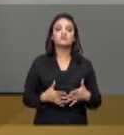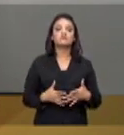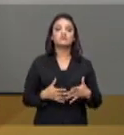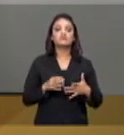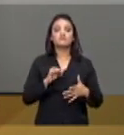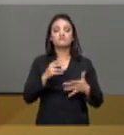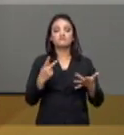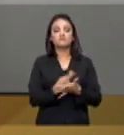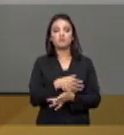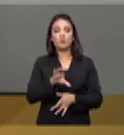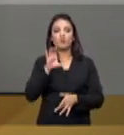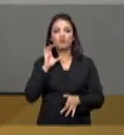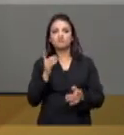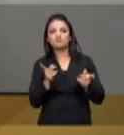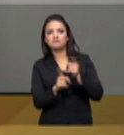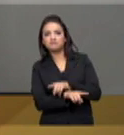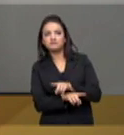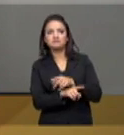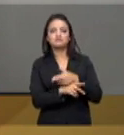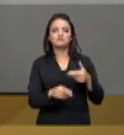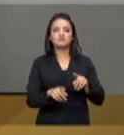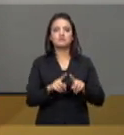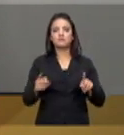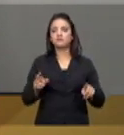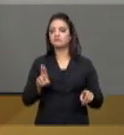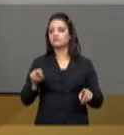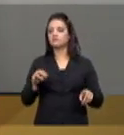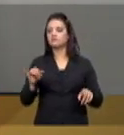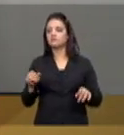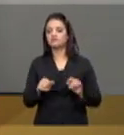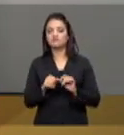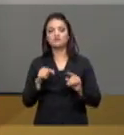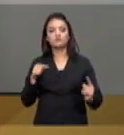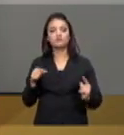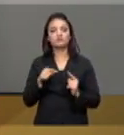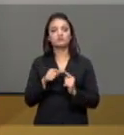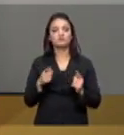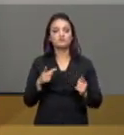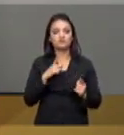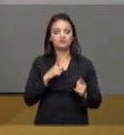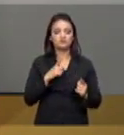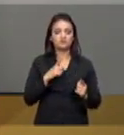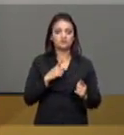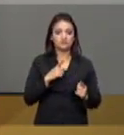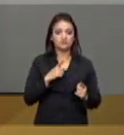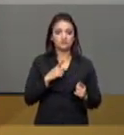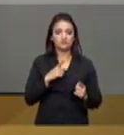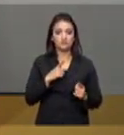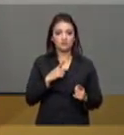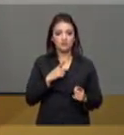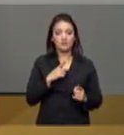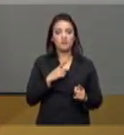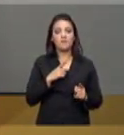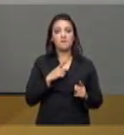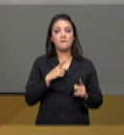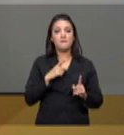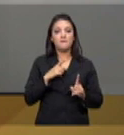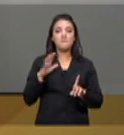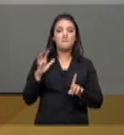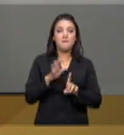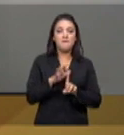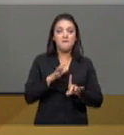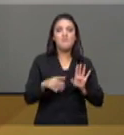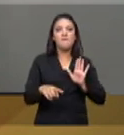obscuridade, omissão ou contradição, a parte venha utilizá-los com o objetivo de infringir o julgado e, assim, viabilizar